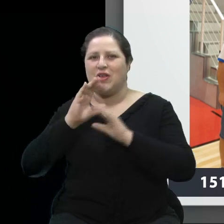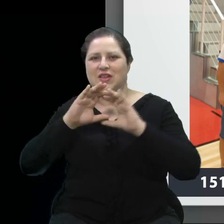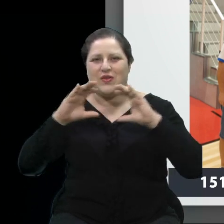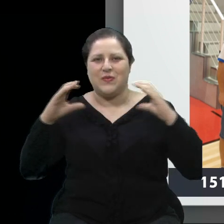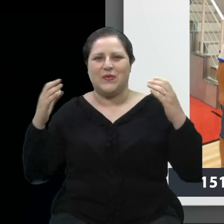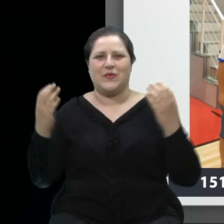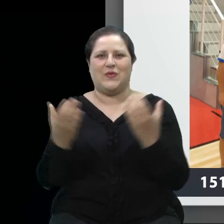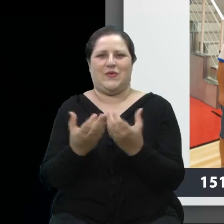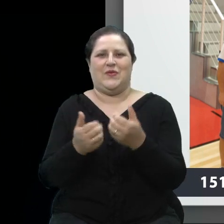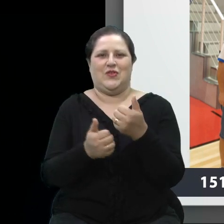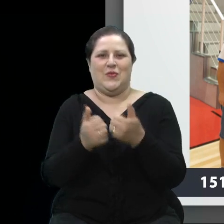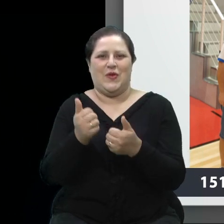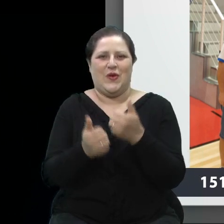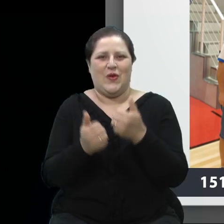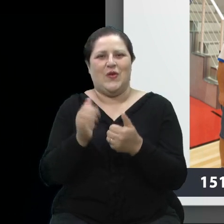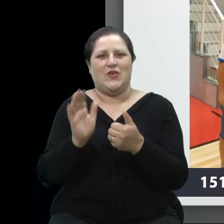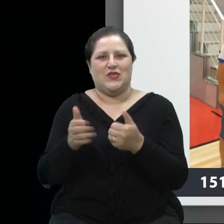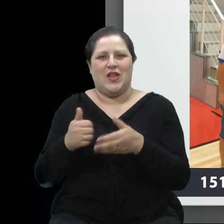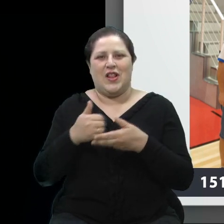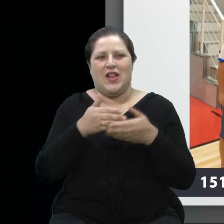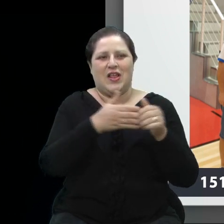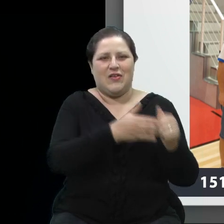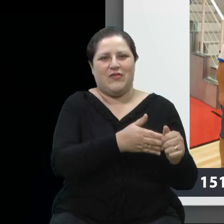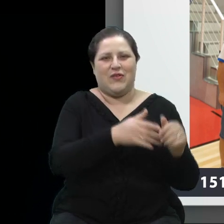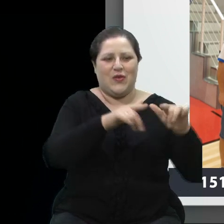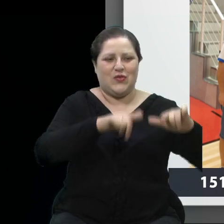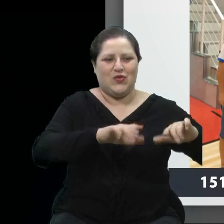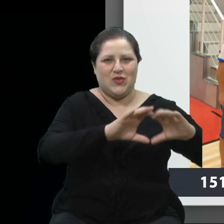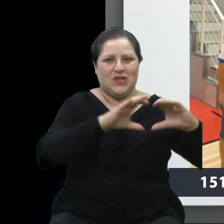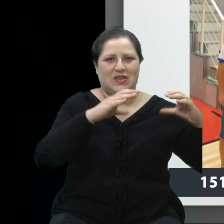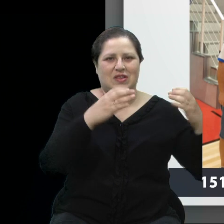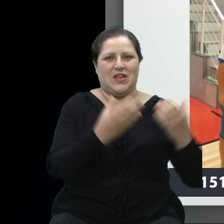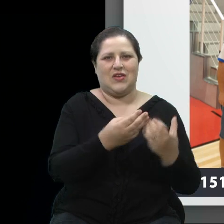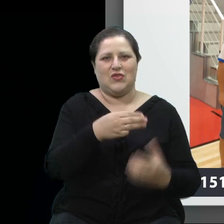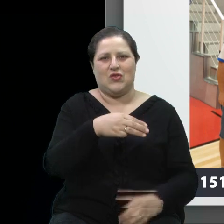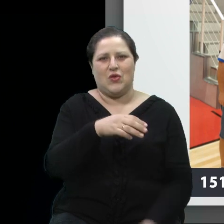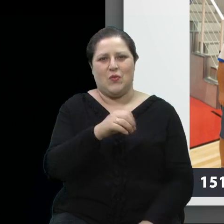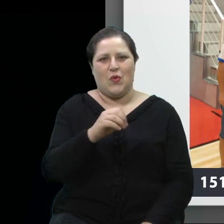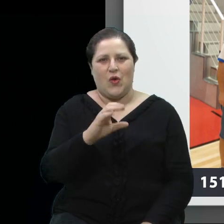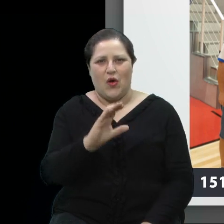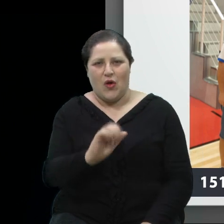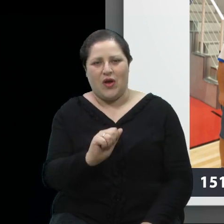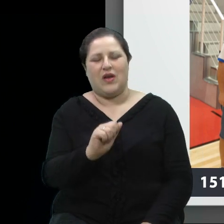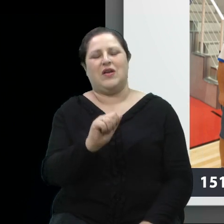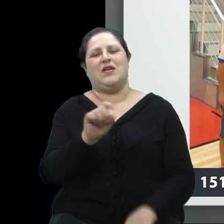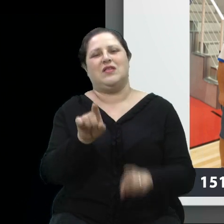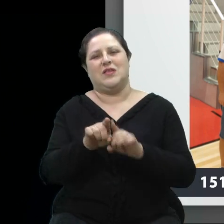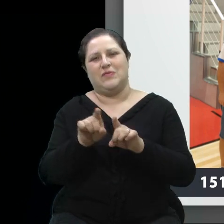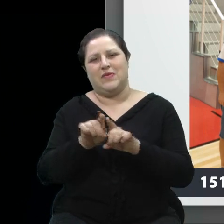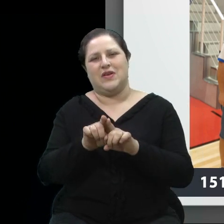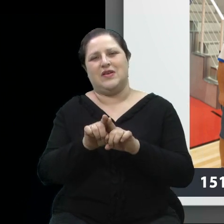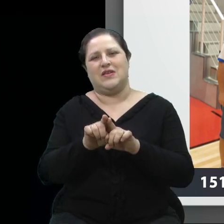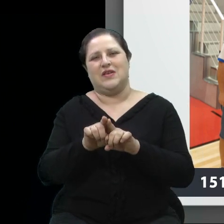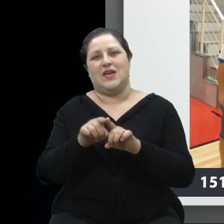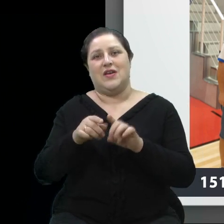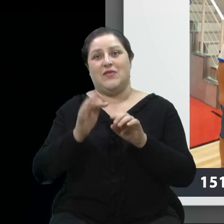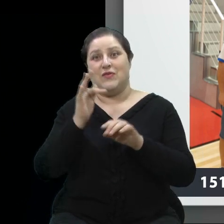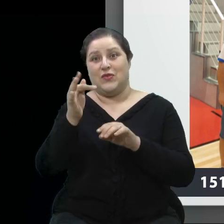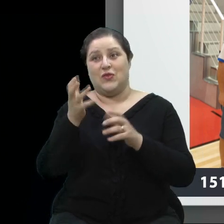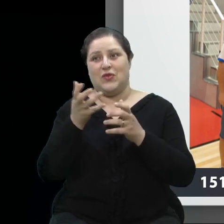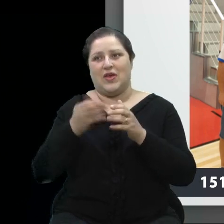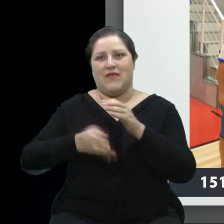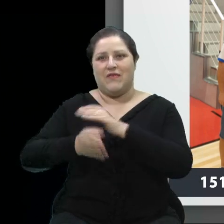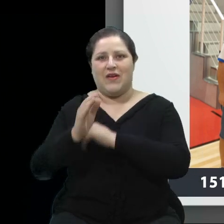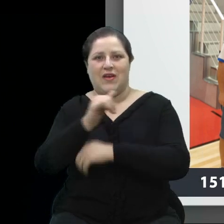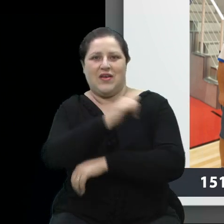estádio do Palmeiras, faz um grande trabalho. Nós em breve estamos organizando para ir para o Rio de Janeiro também, entender um pouco mais desse processo lá. Nós recebemos aqui